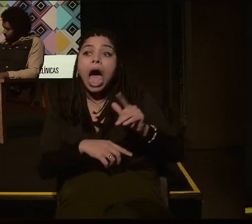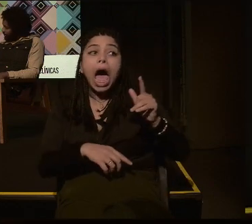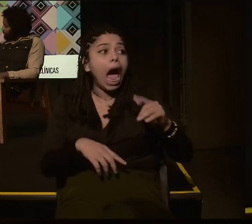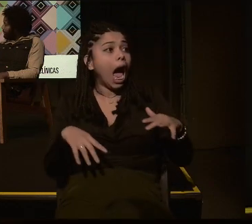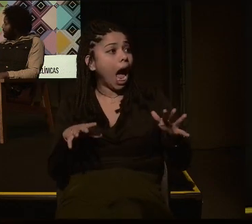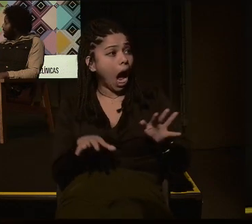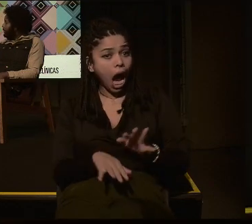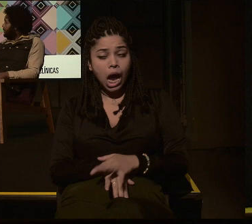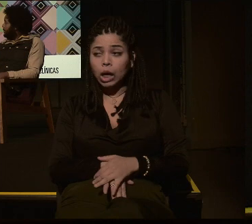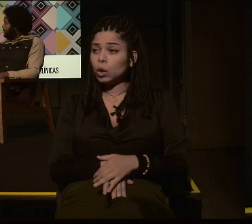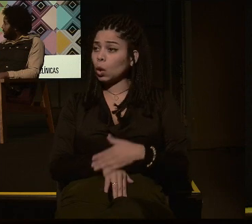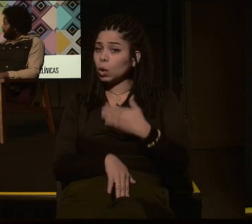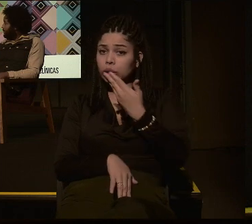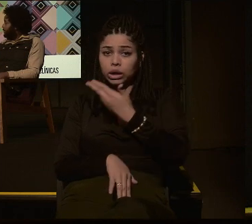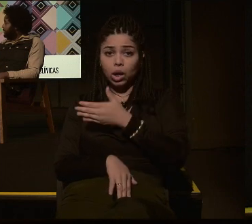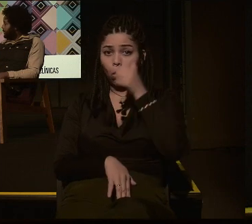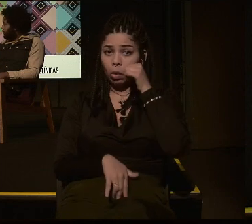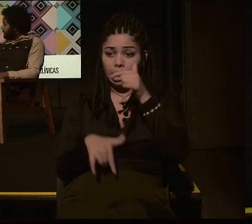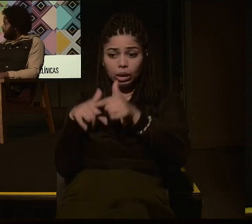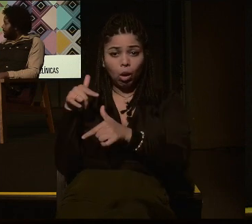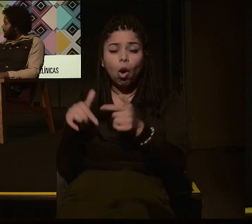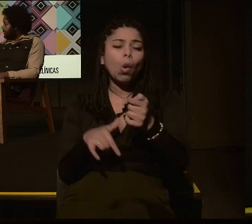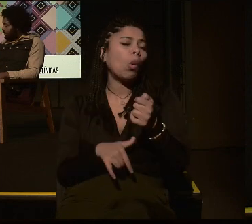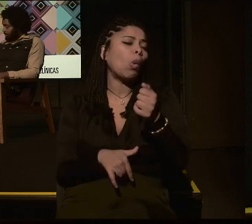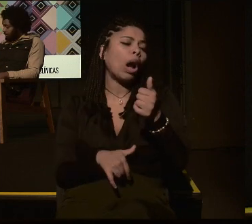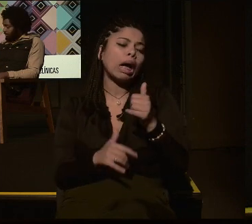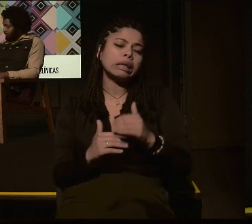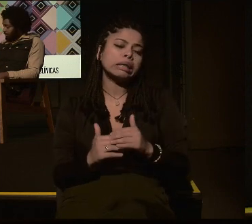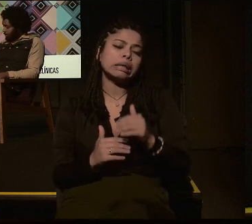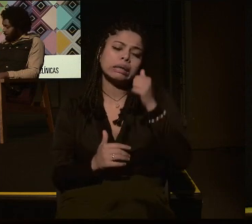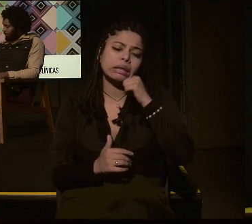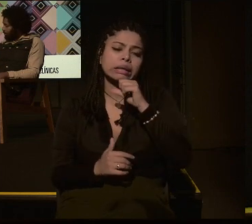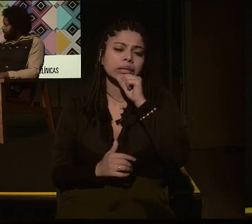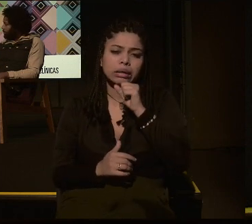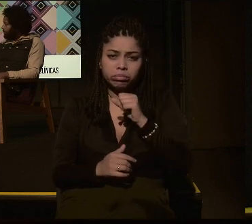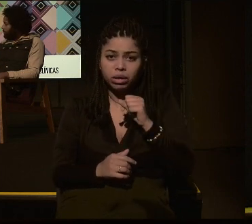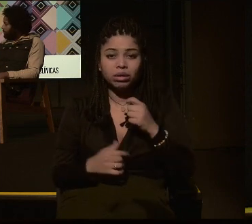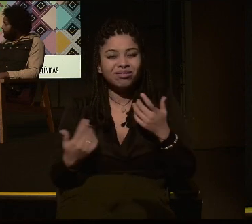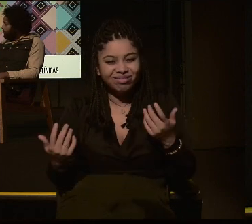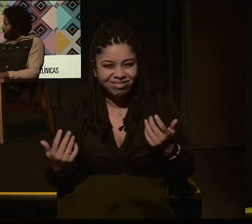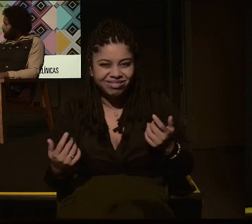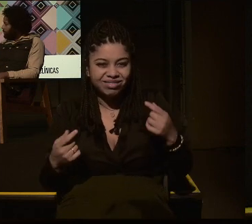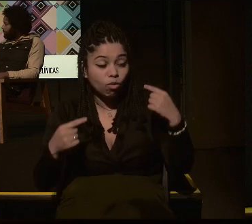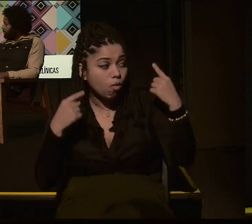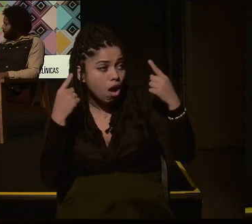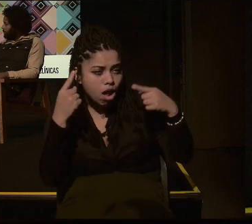trabalhadora que foi quase mãe da família. Então veja, enlouquecer